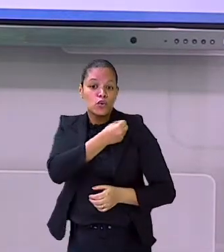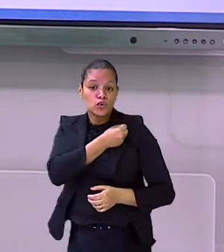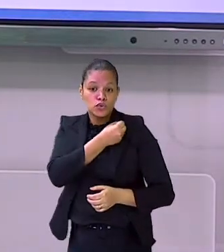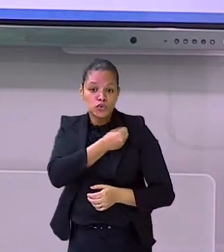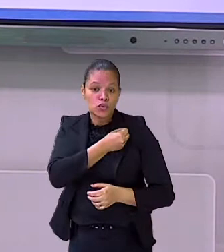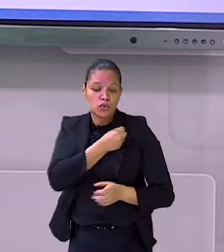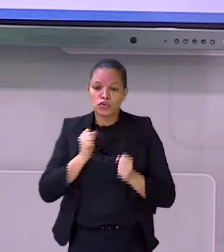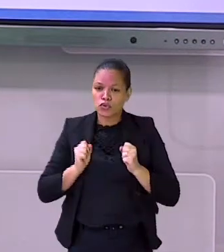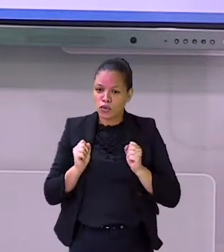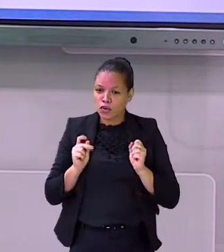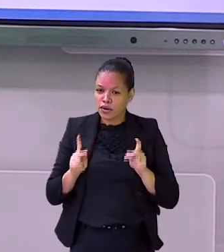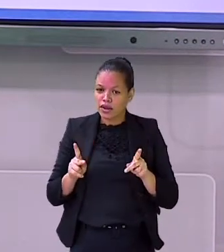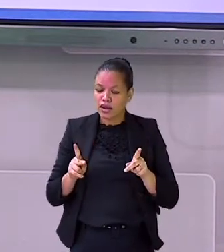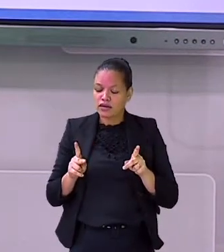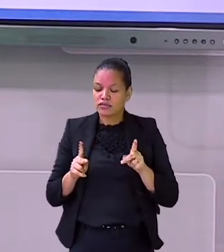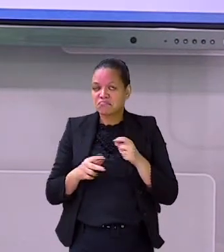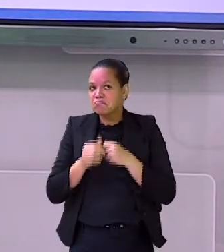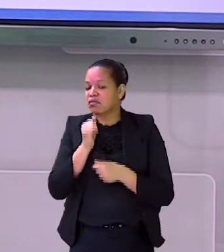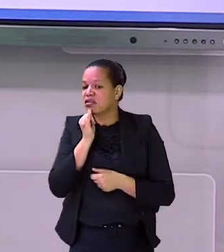exemplo, da